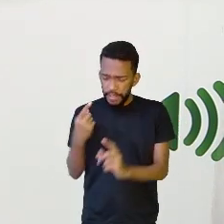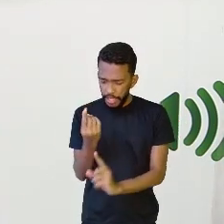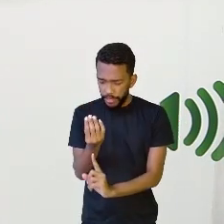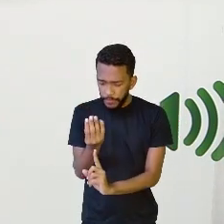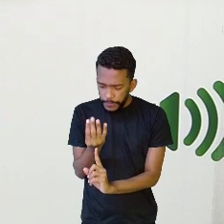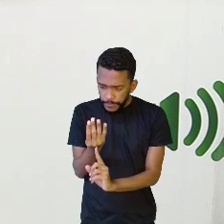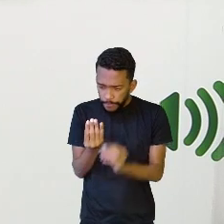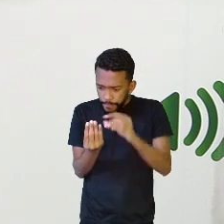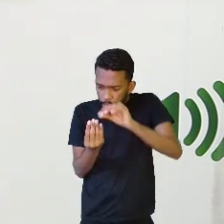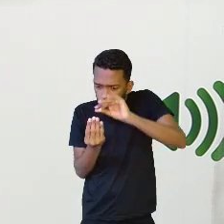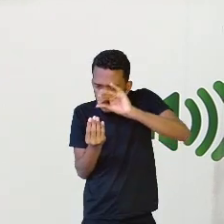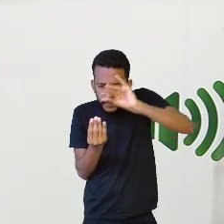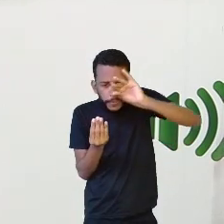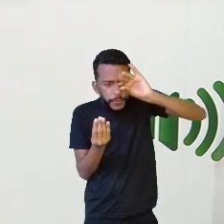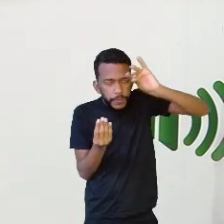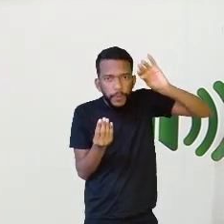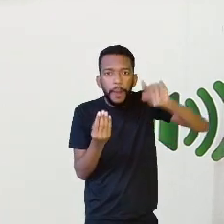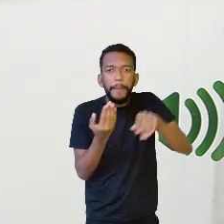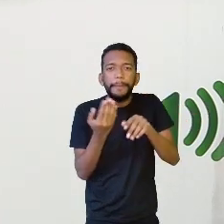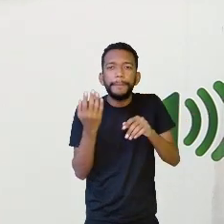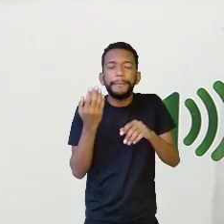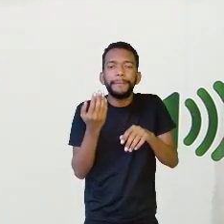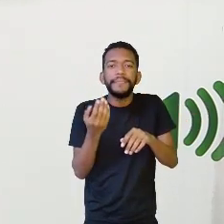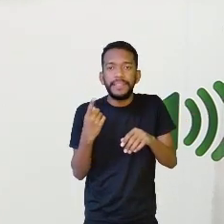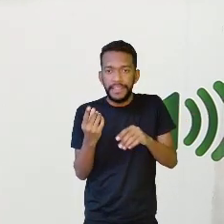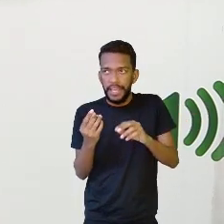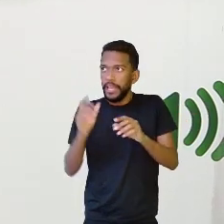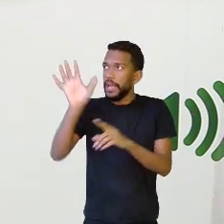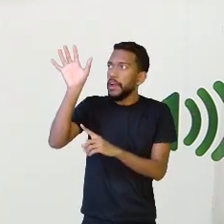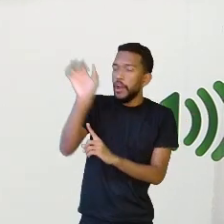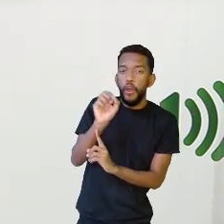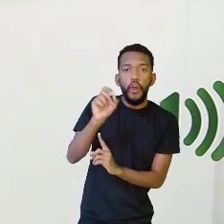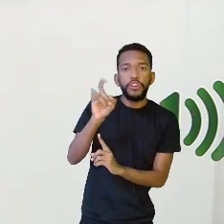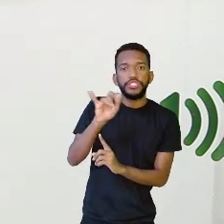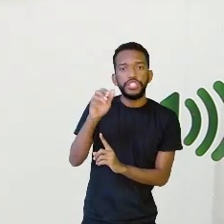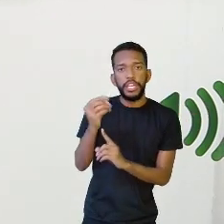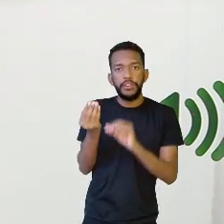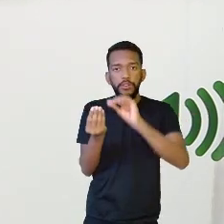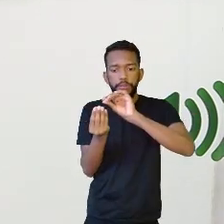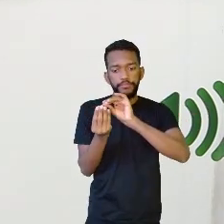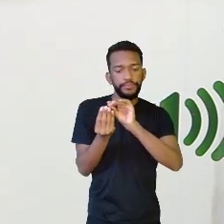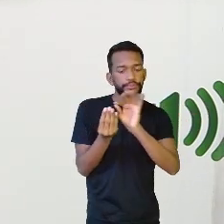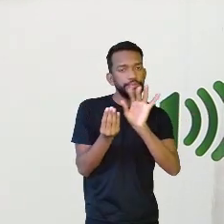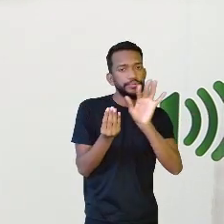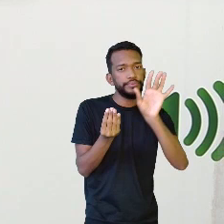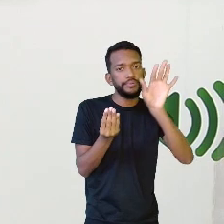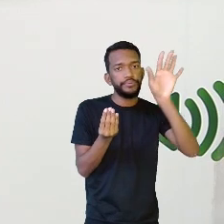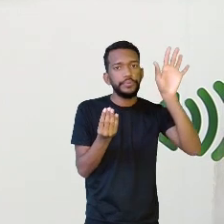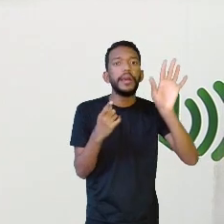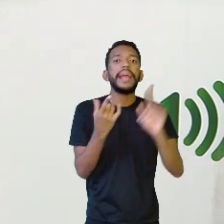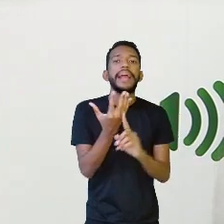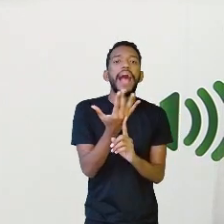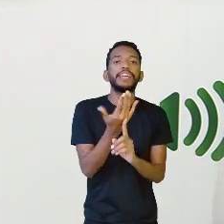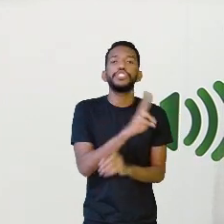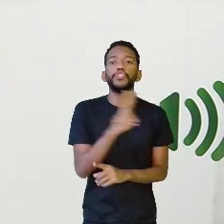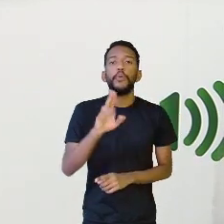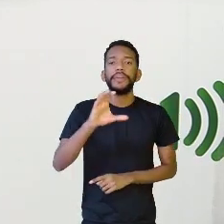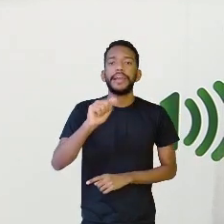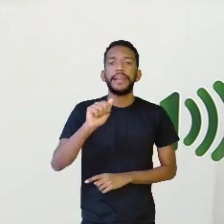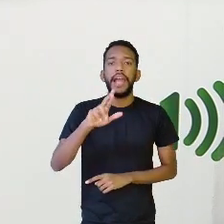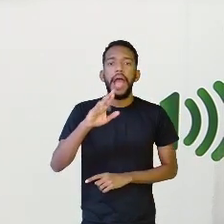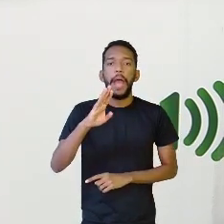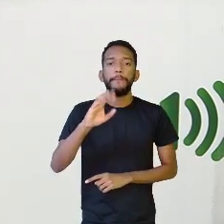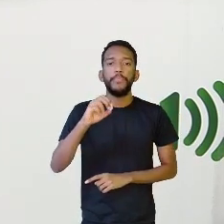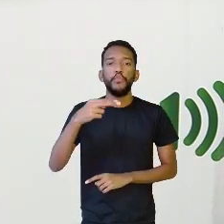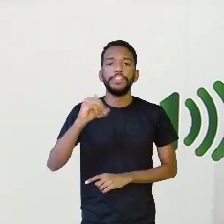ali a fumacinha. Nós temos o oxigênio sendo consumido e nós temos a liberação de um outro gás, que seria o gás